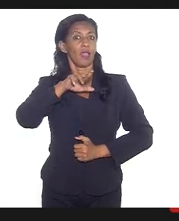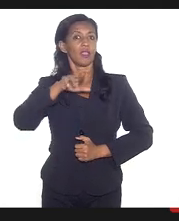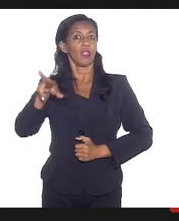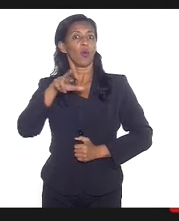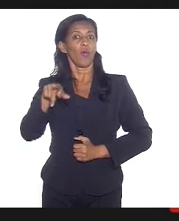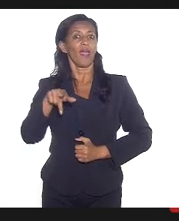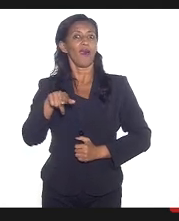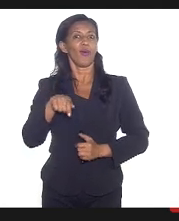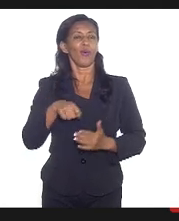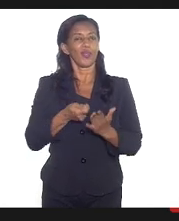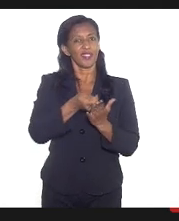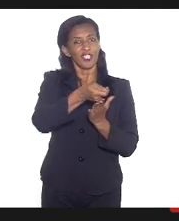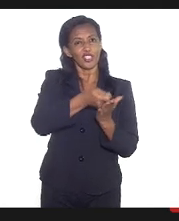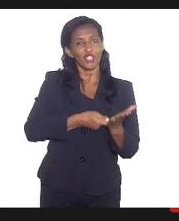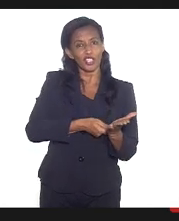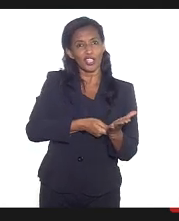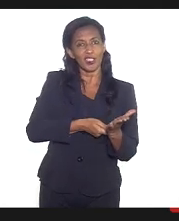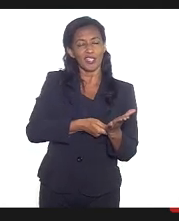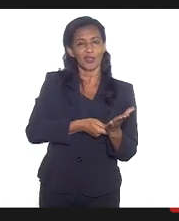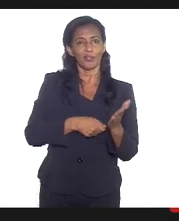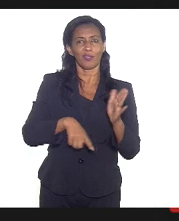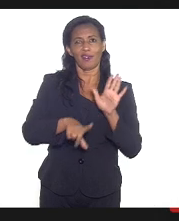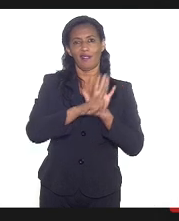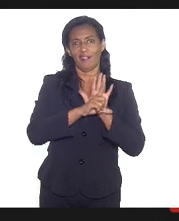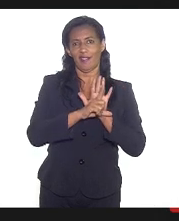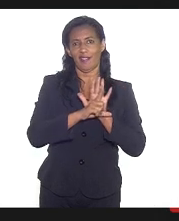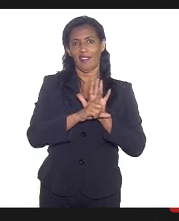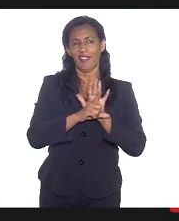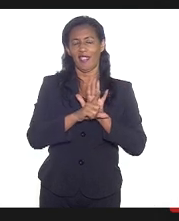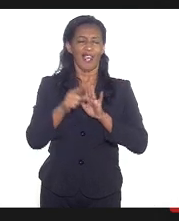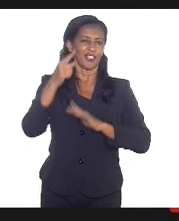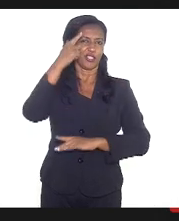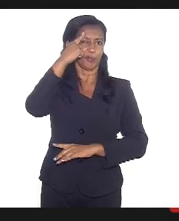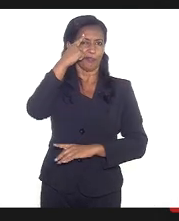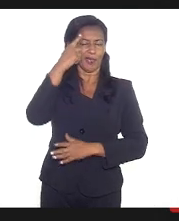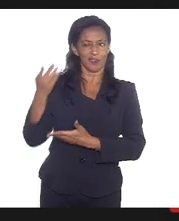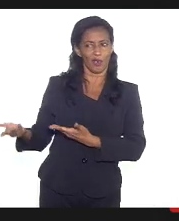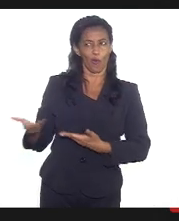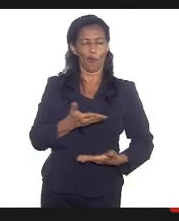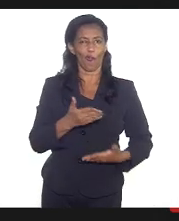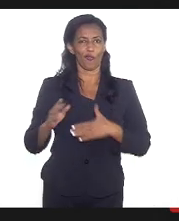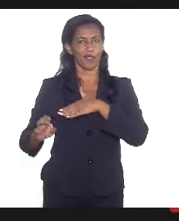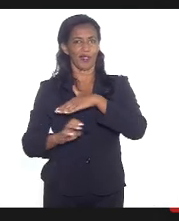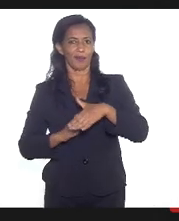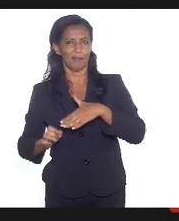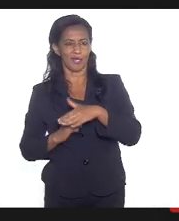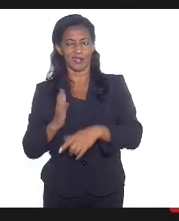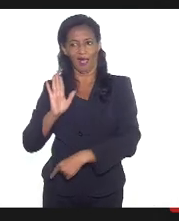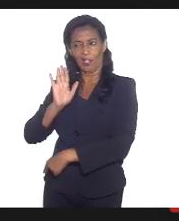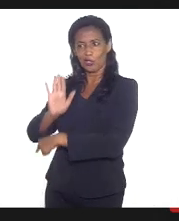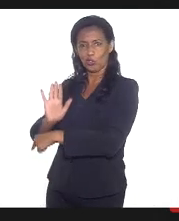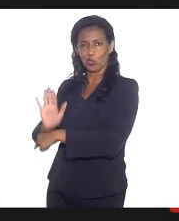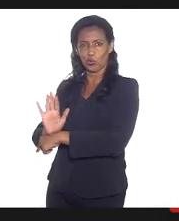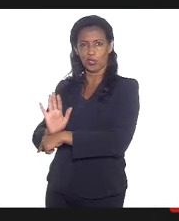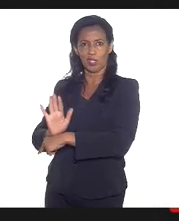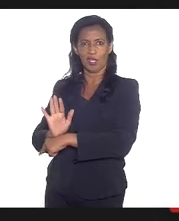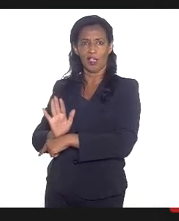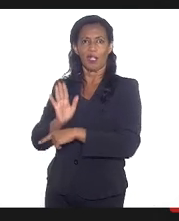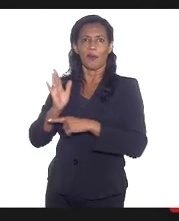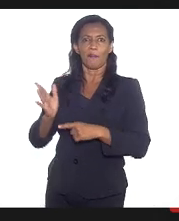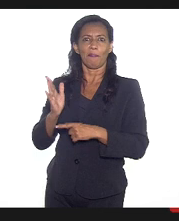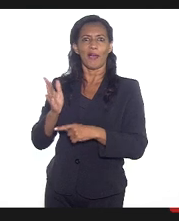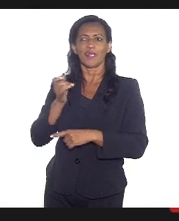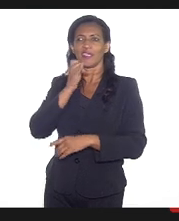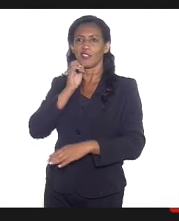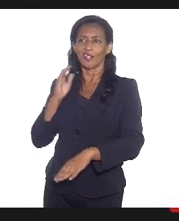na legislação. Então, muitas vezes, a gente pensa em algo, chama as empresas, concede, né, alguns tipos de benefícios e nós não prestigiamos os